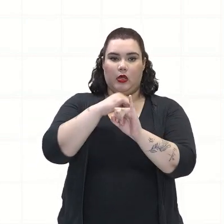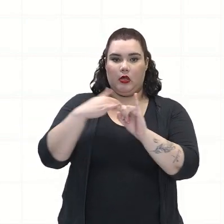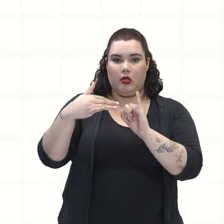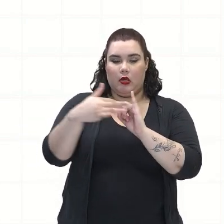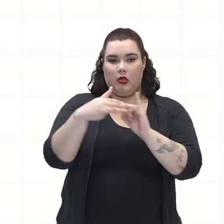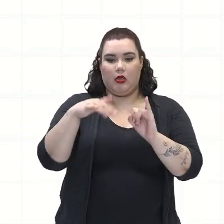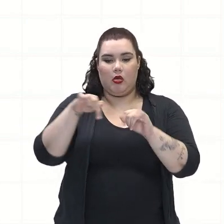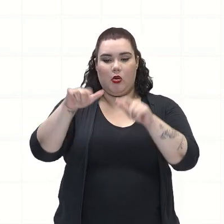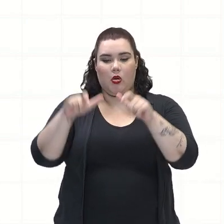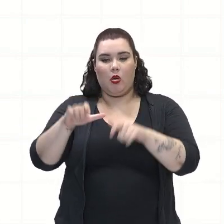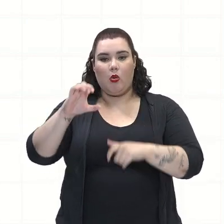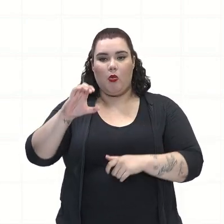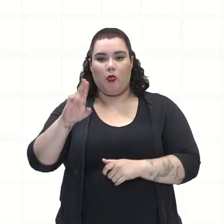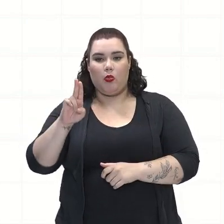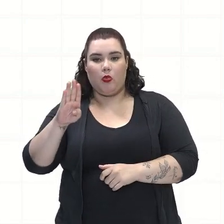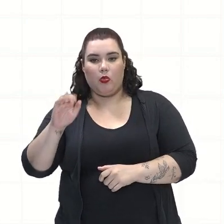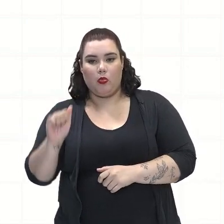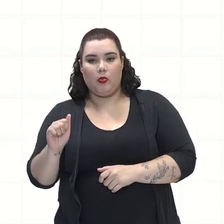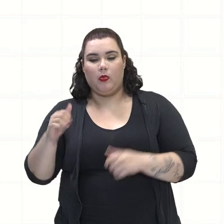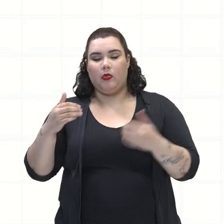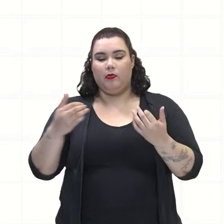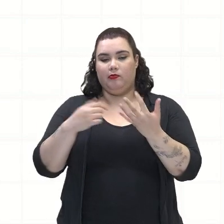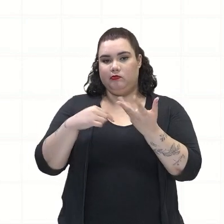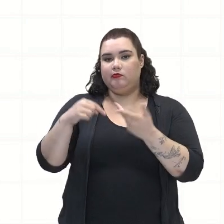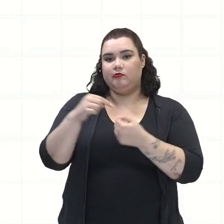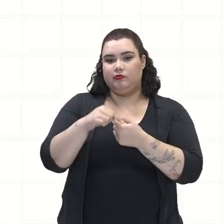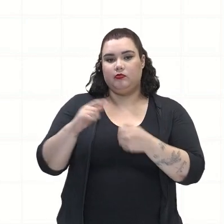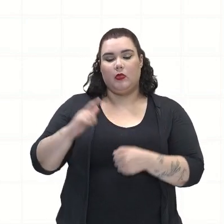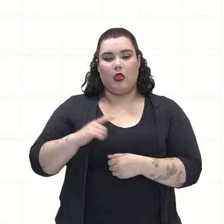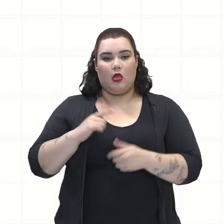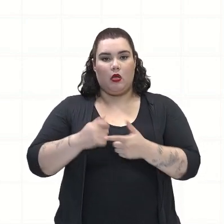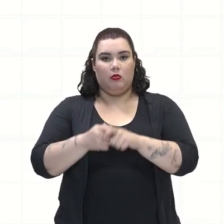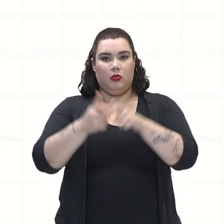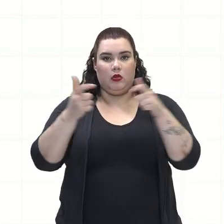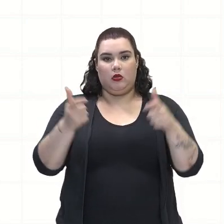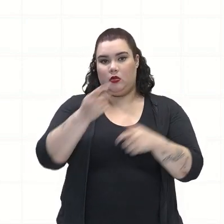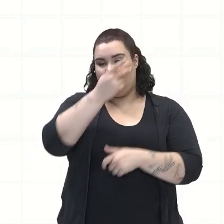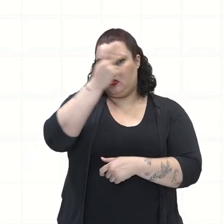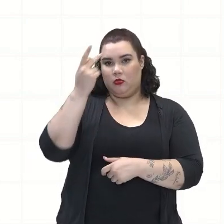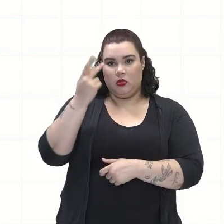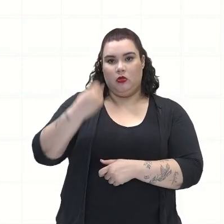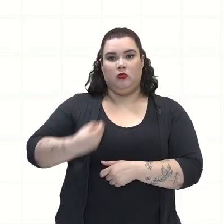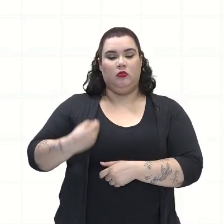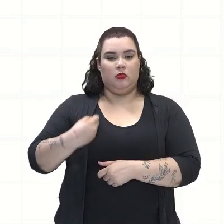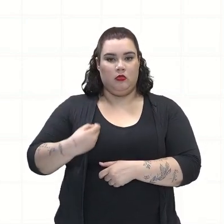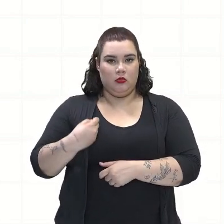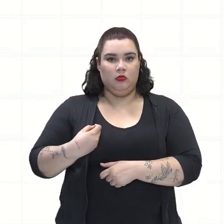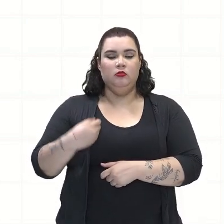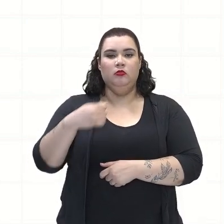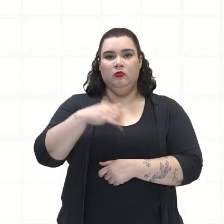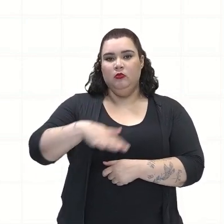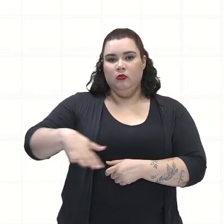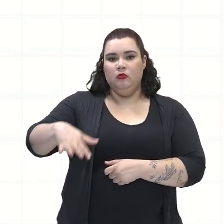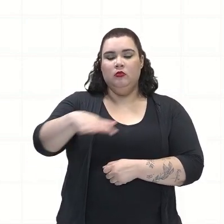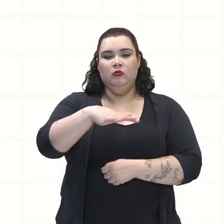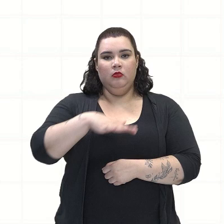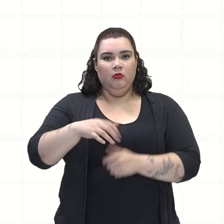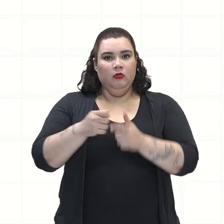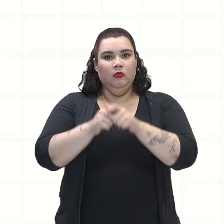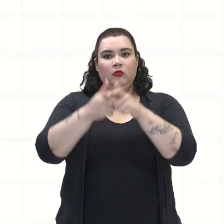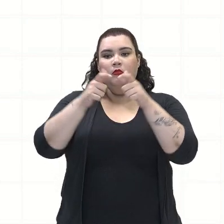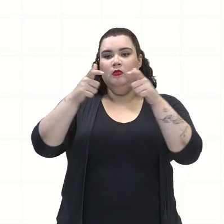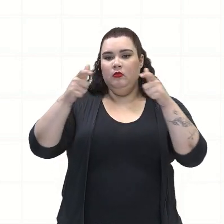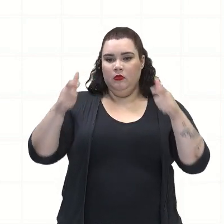e etc., concentram uma quantidade de pessoas vivendo ao mesmo tempo, que é muito